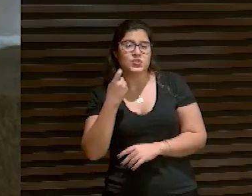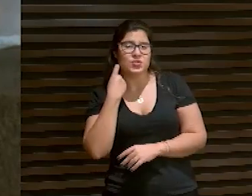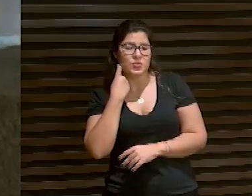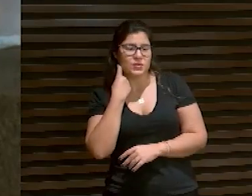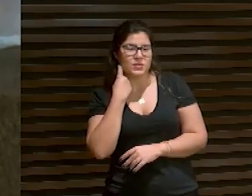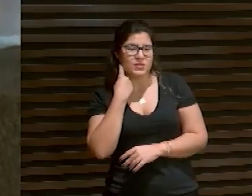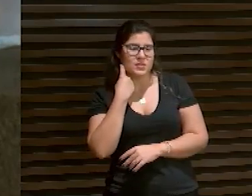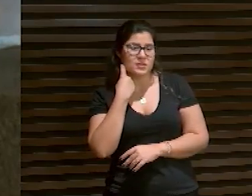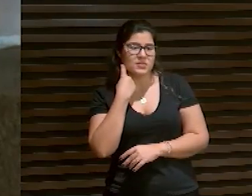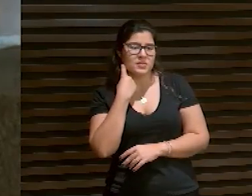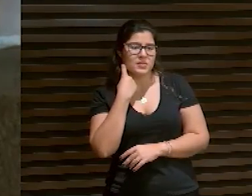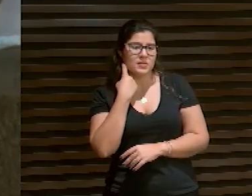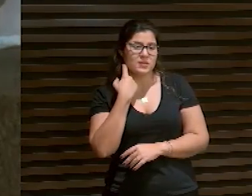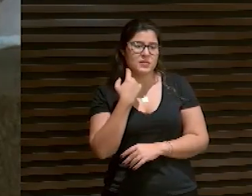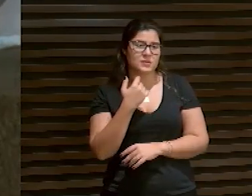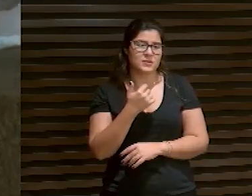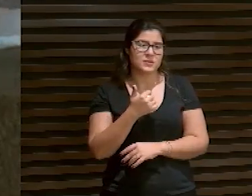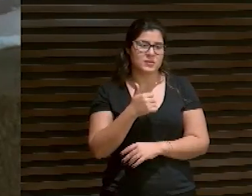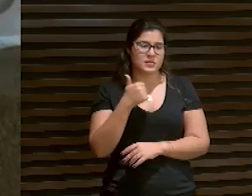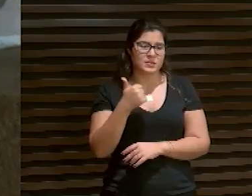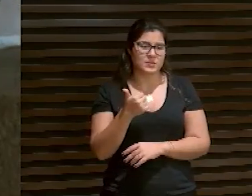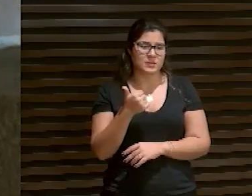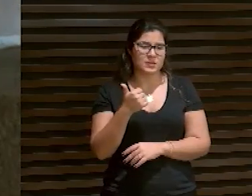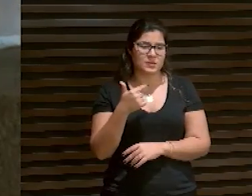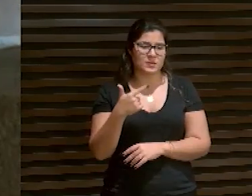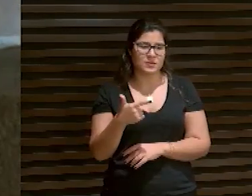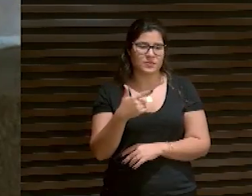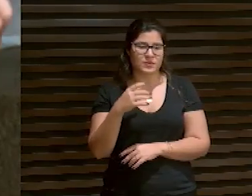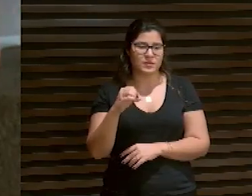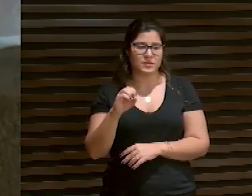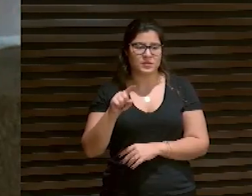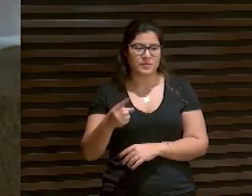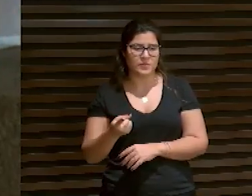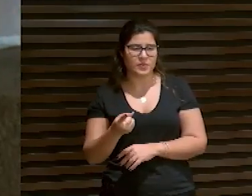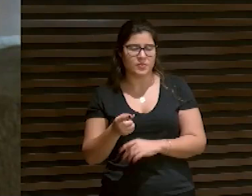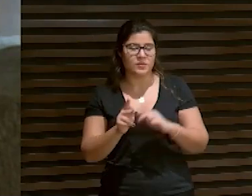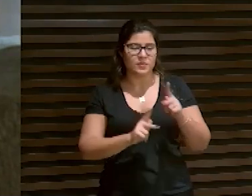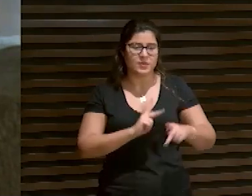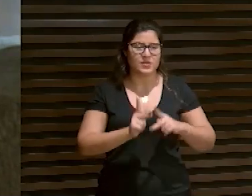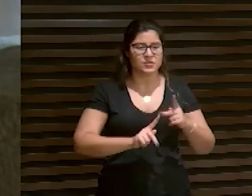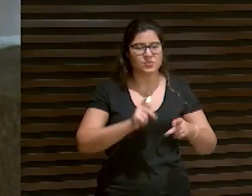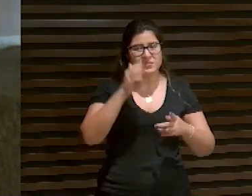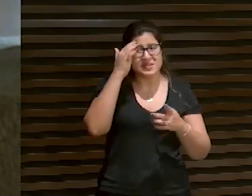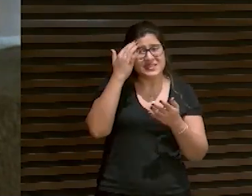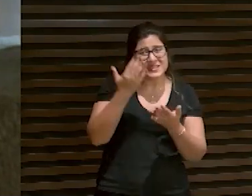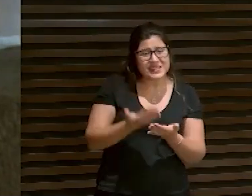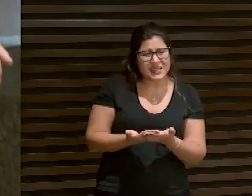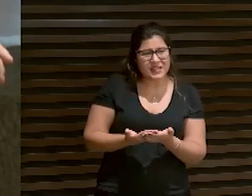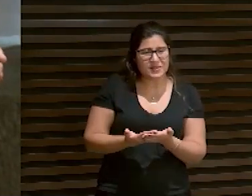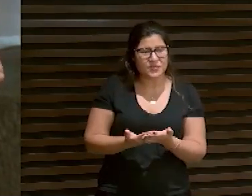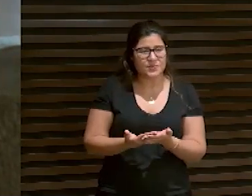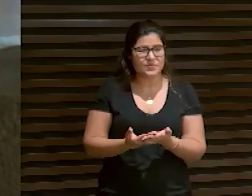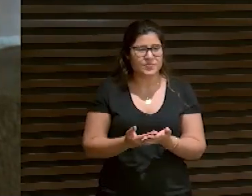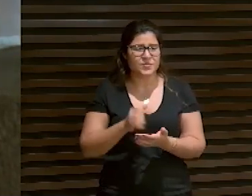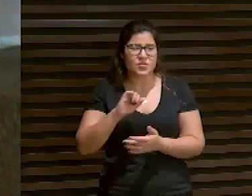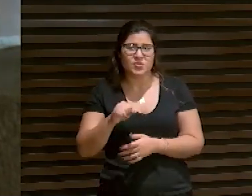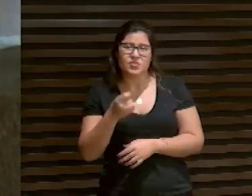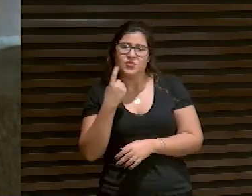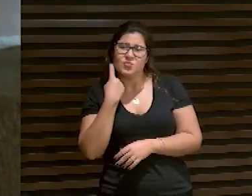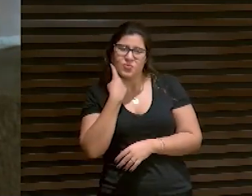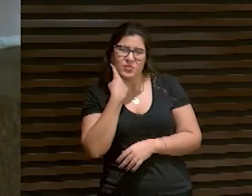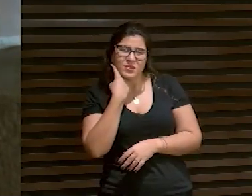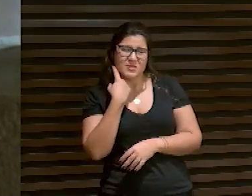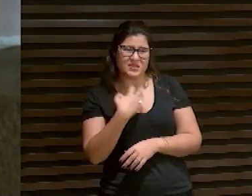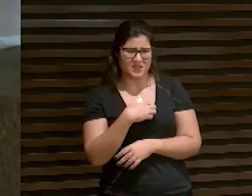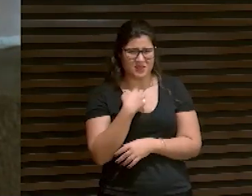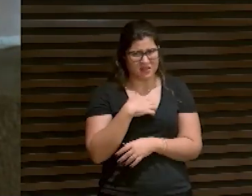mil pessoas creram. E ele está infeliz. Ele está irado. Isso é muito contraditório. E